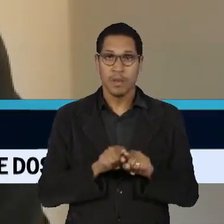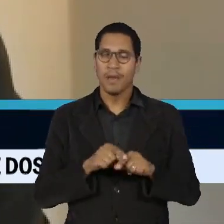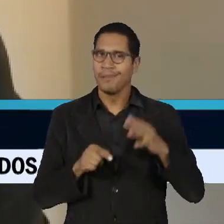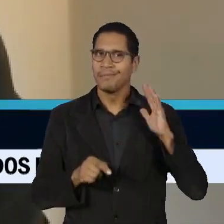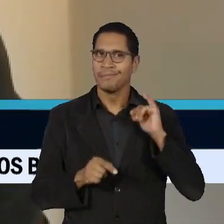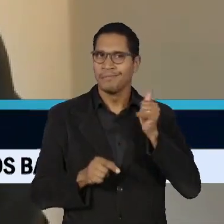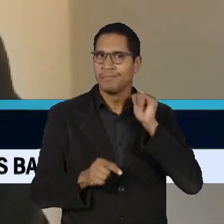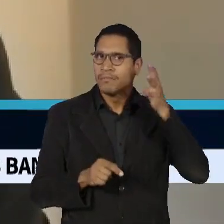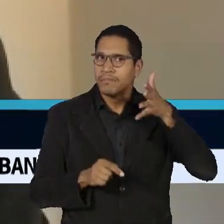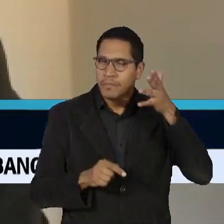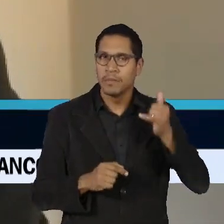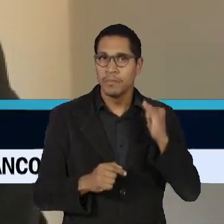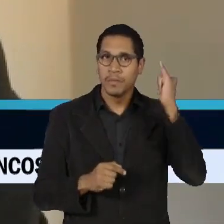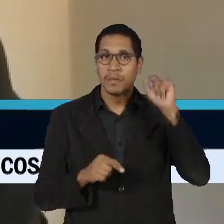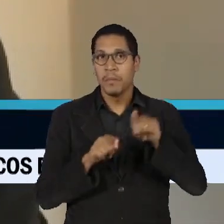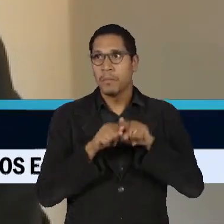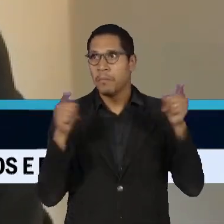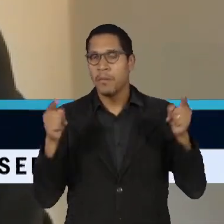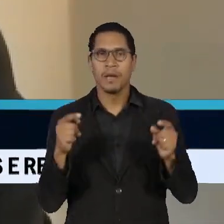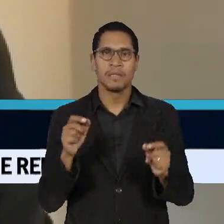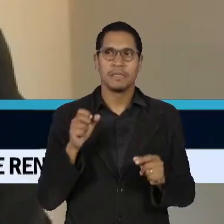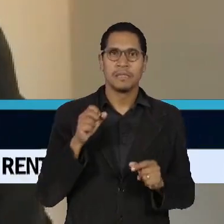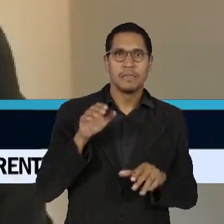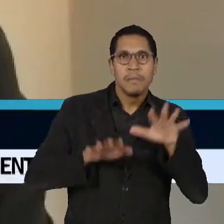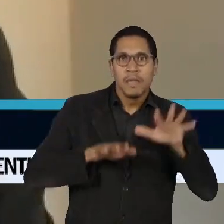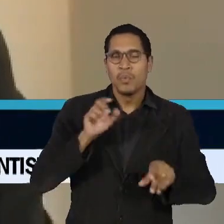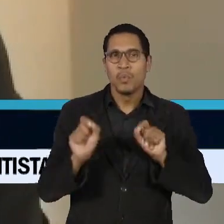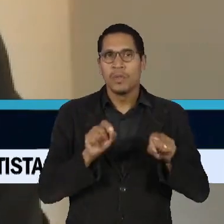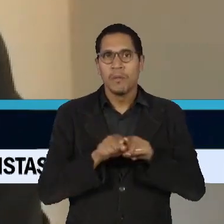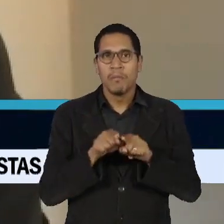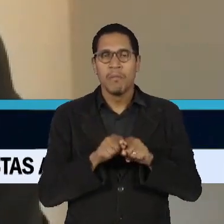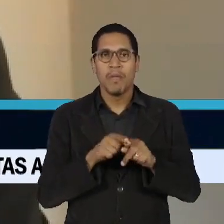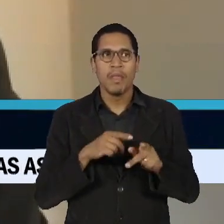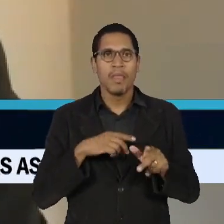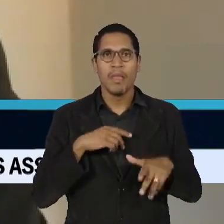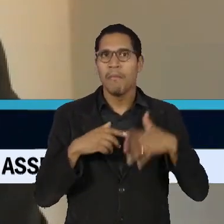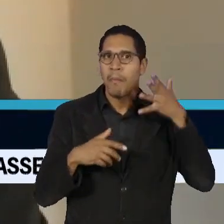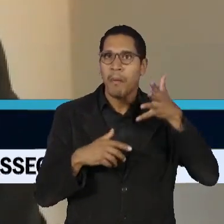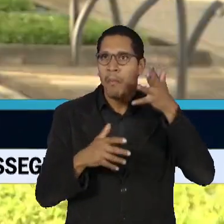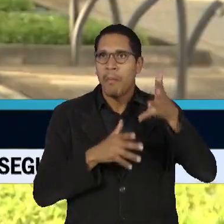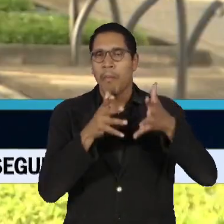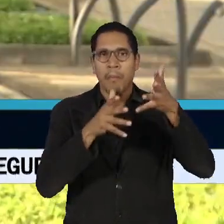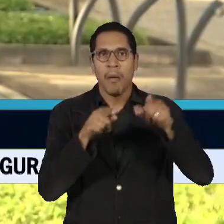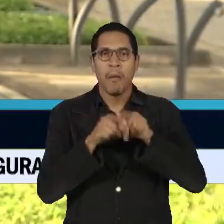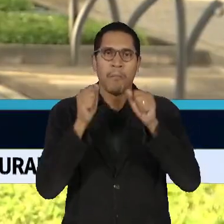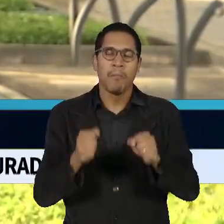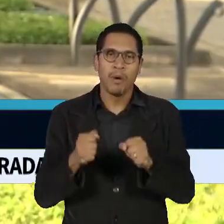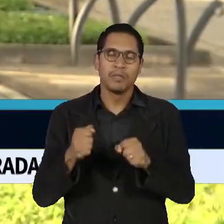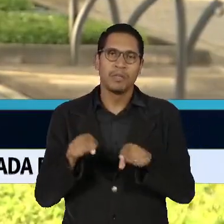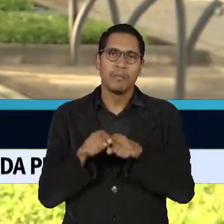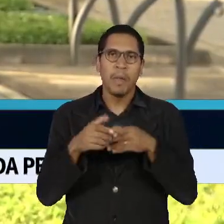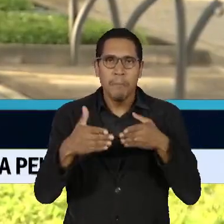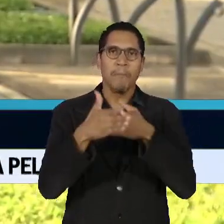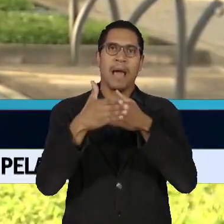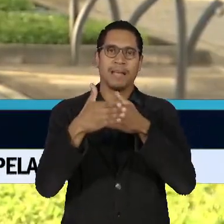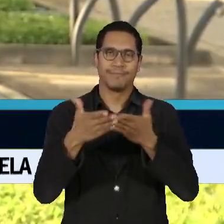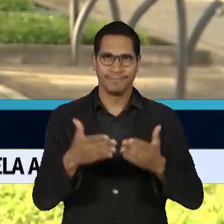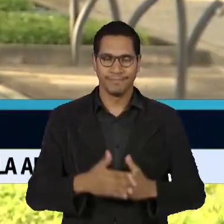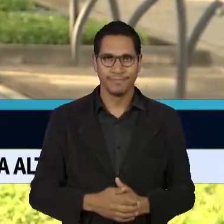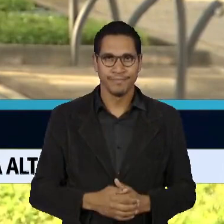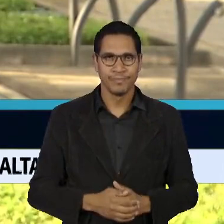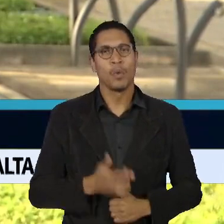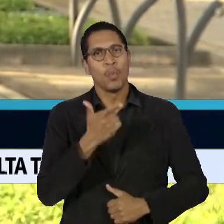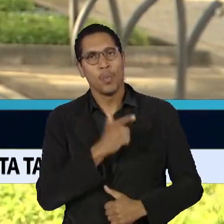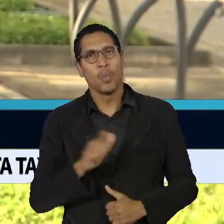algumas declarações podem criar obstáculos para atividade para os interesses do Brasil no exterior outra posição reforçada pelo